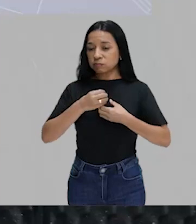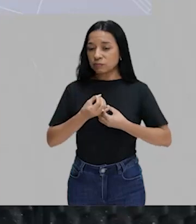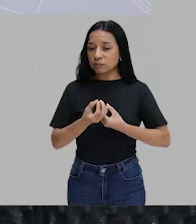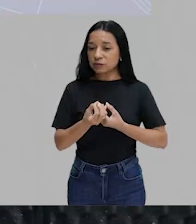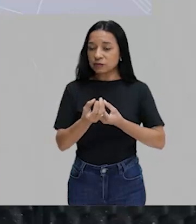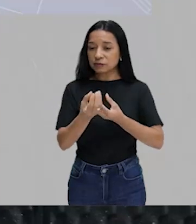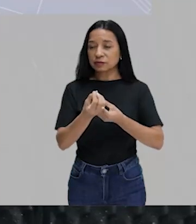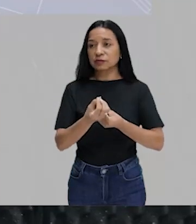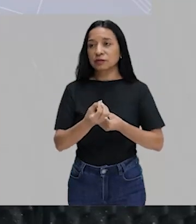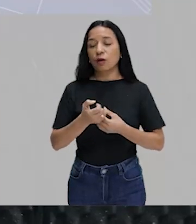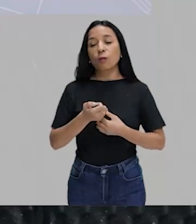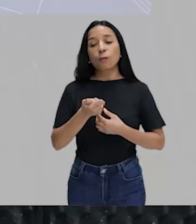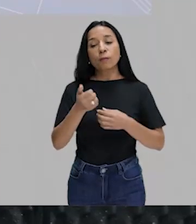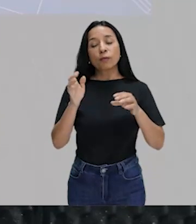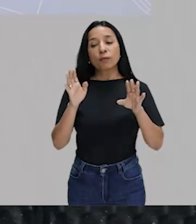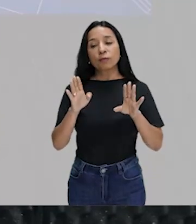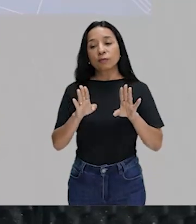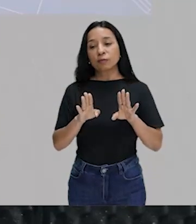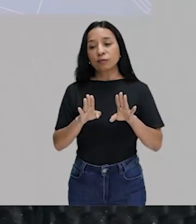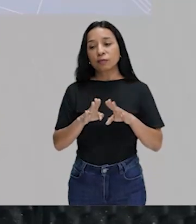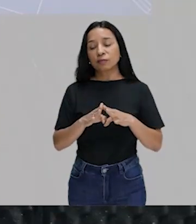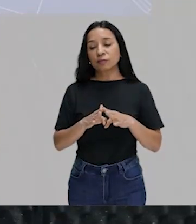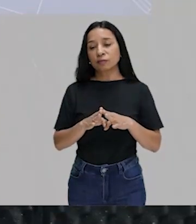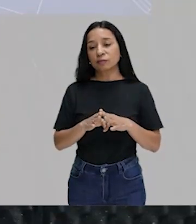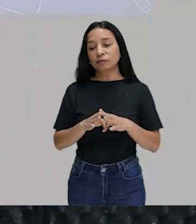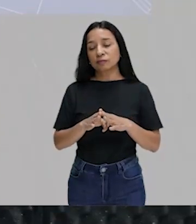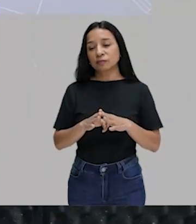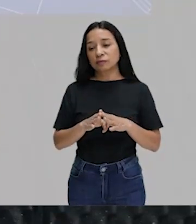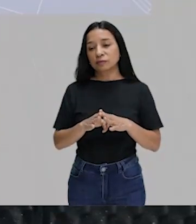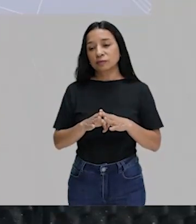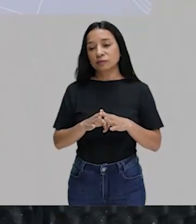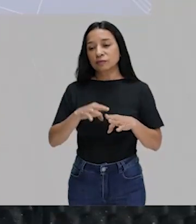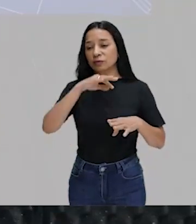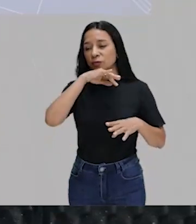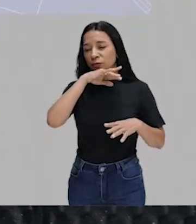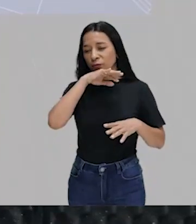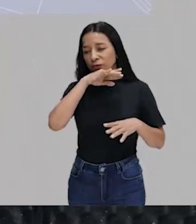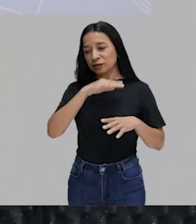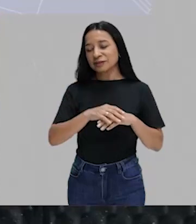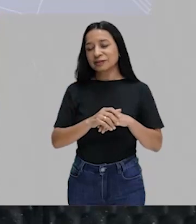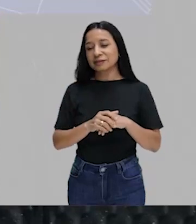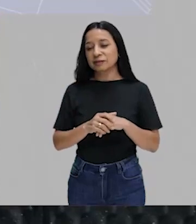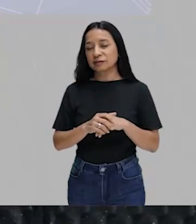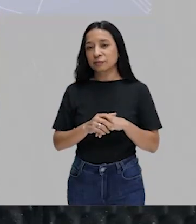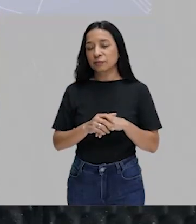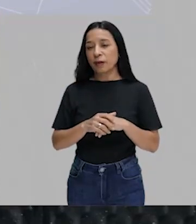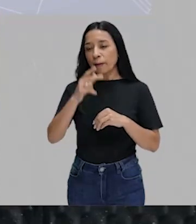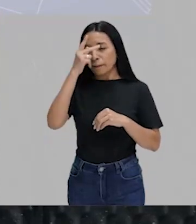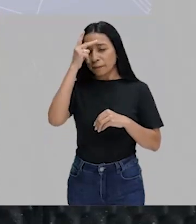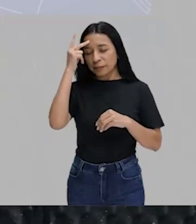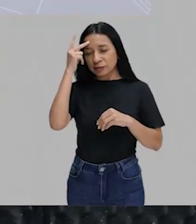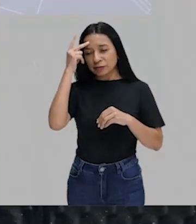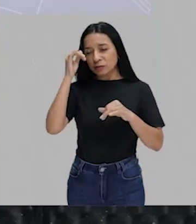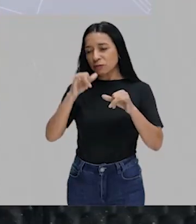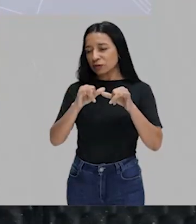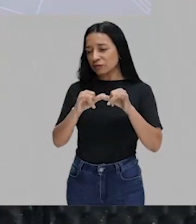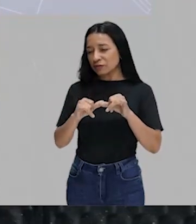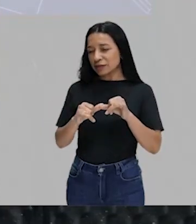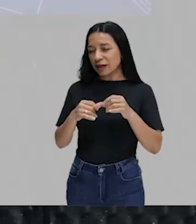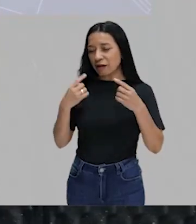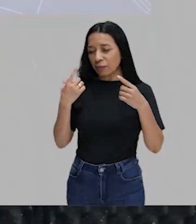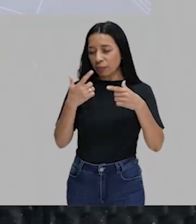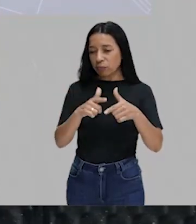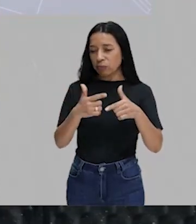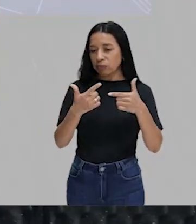pouco assim de mau gosto nós ficarmos criticando certas letras de música que